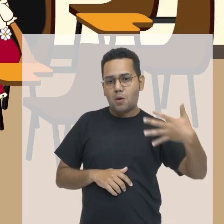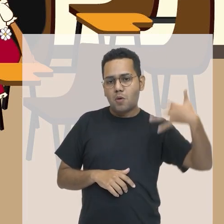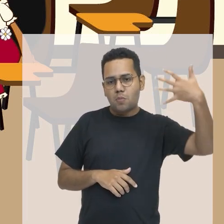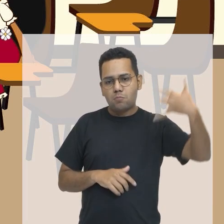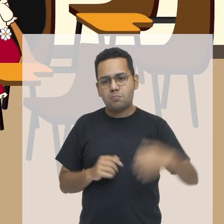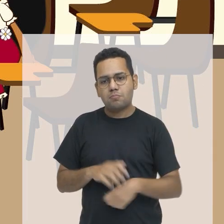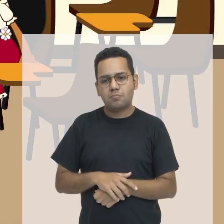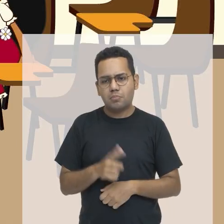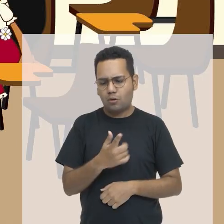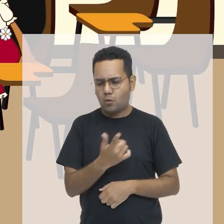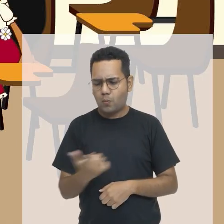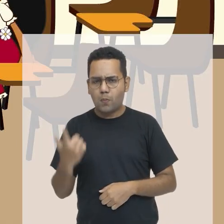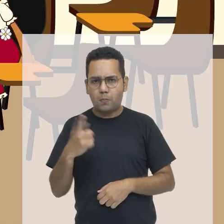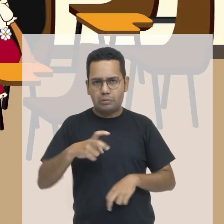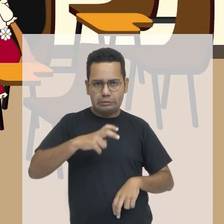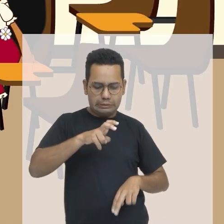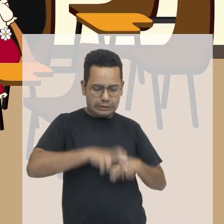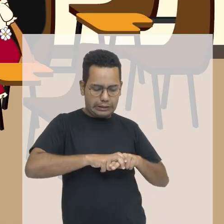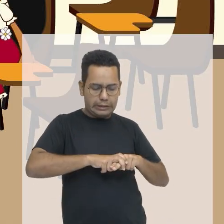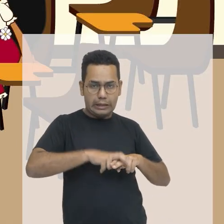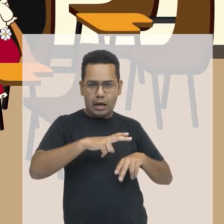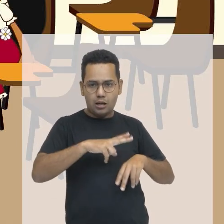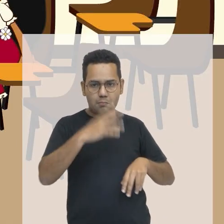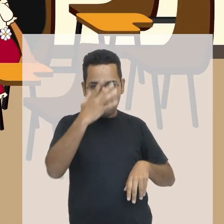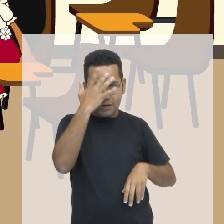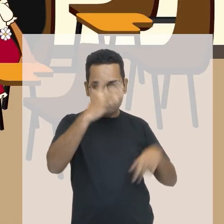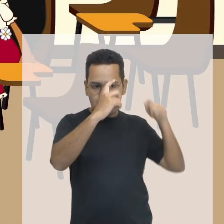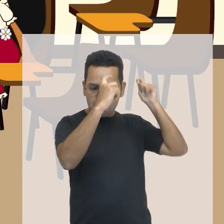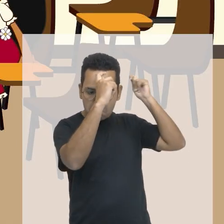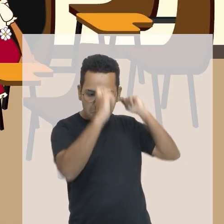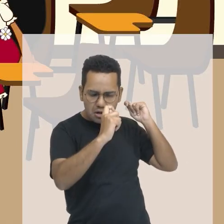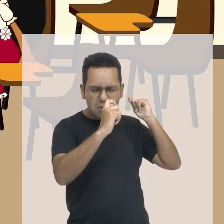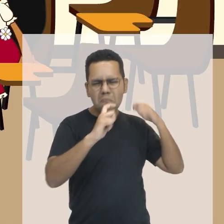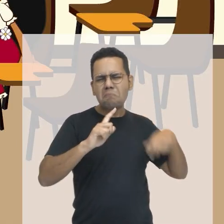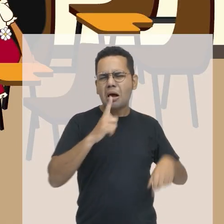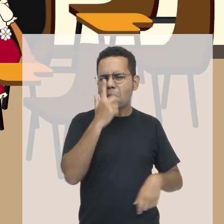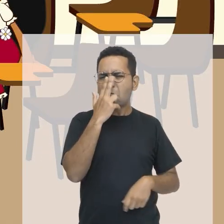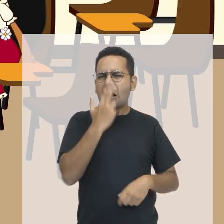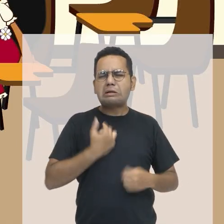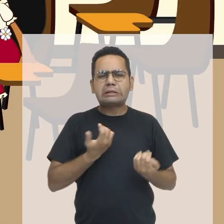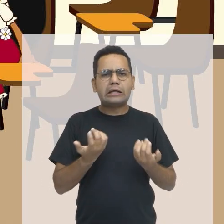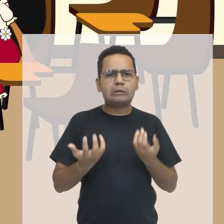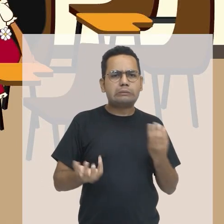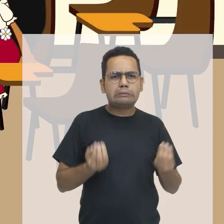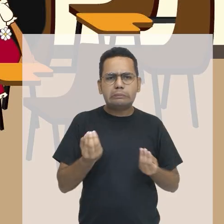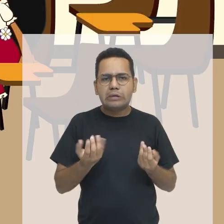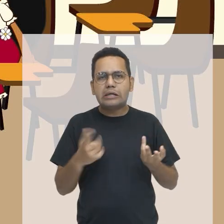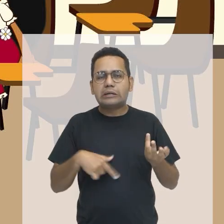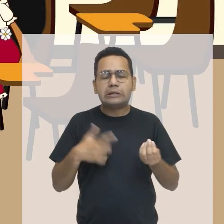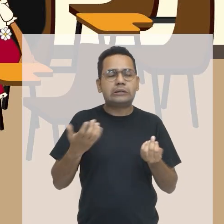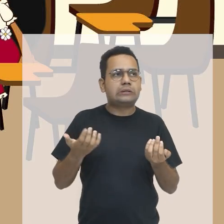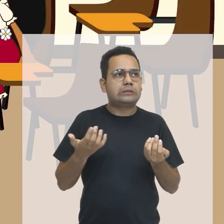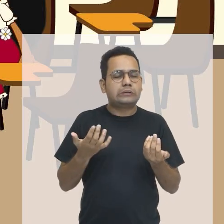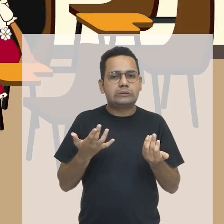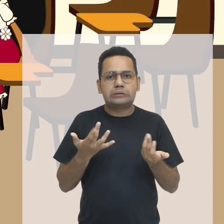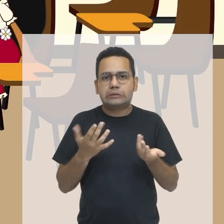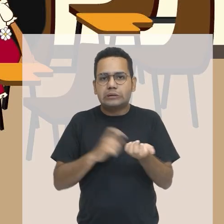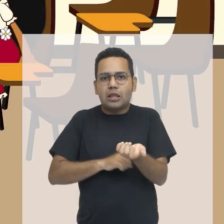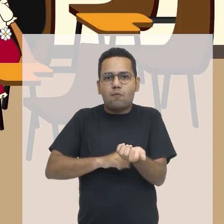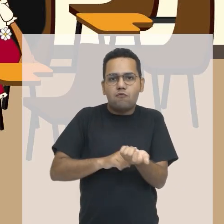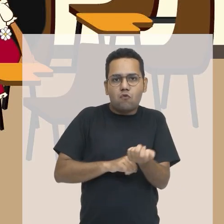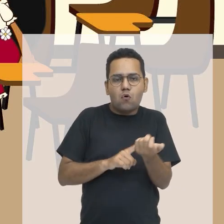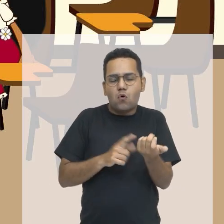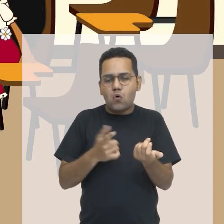e tinha o outro aqui muito incomodado o tempo inteiro. Isso é para diferenciar os tipos de linguagem, né? Enquanto esse aqui